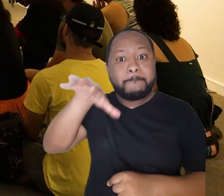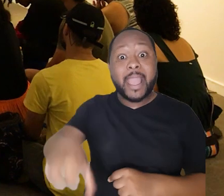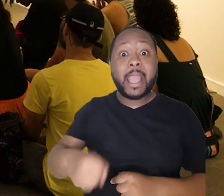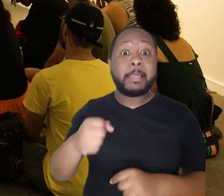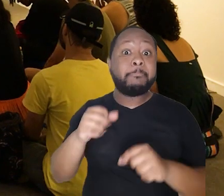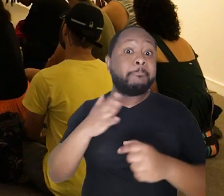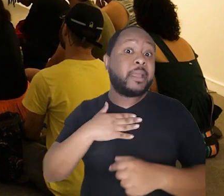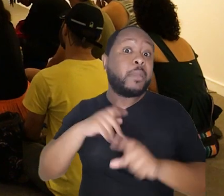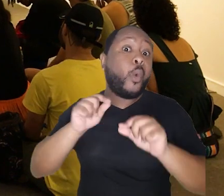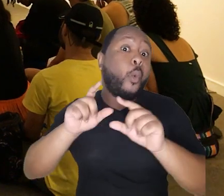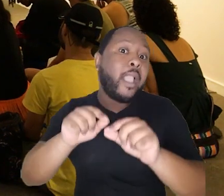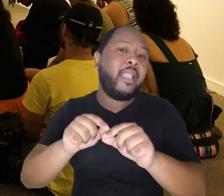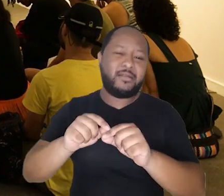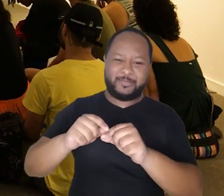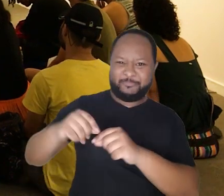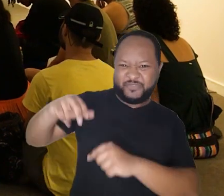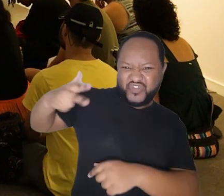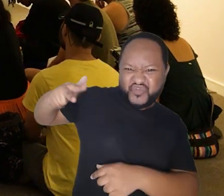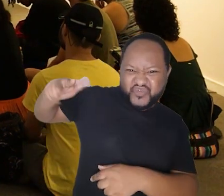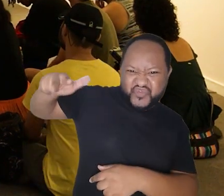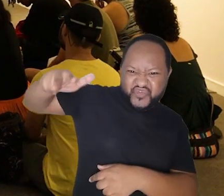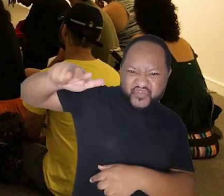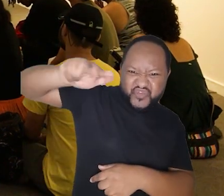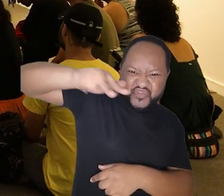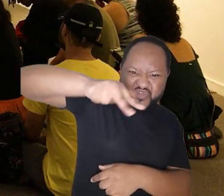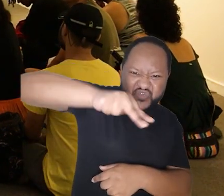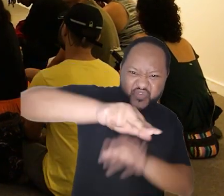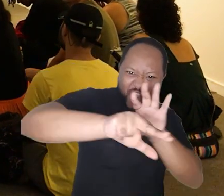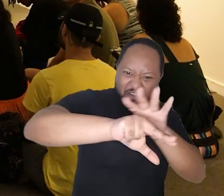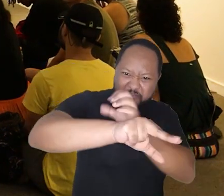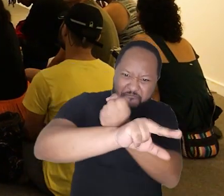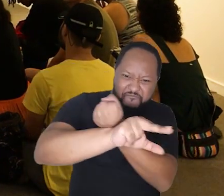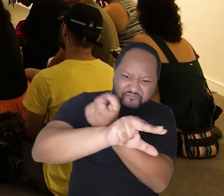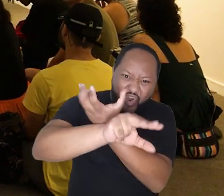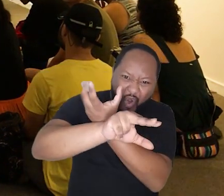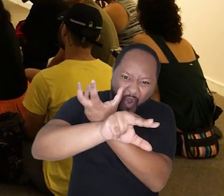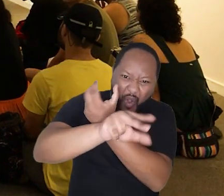mim as vespas com ferrão de fogo. Você aceita?